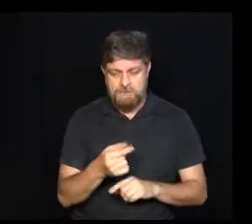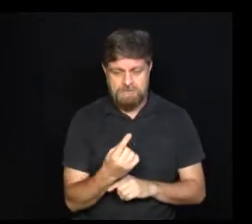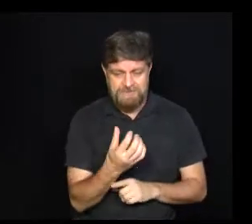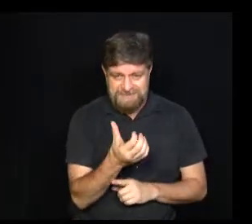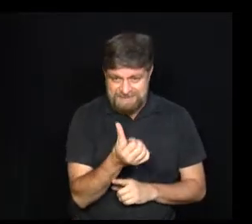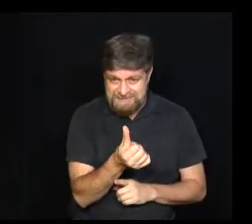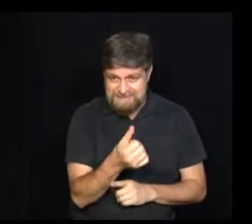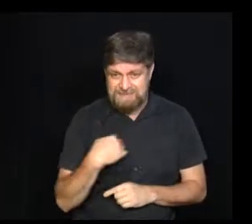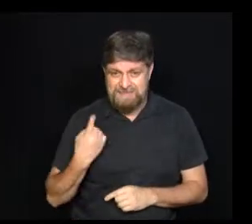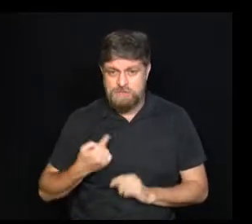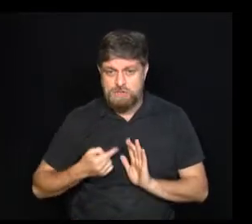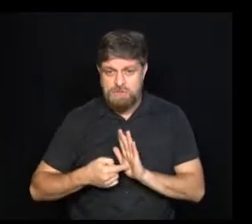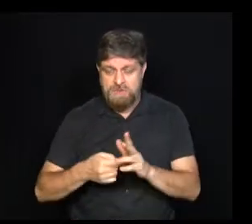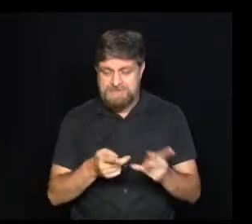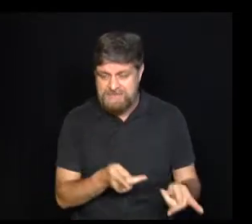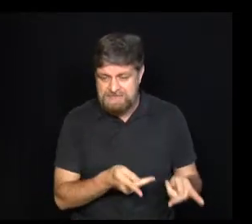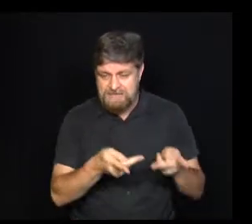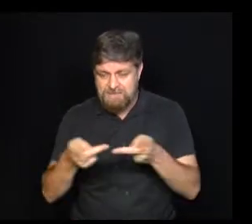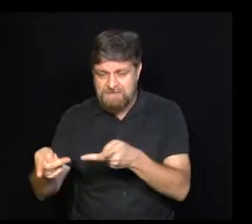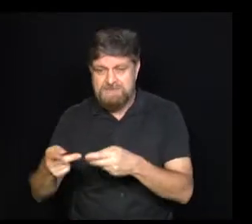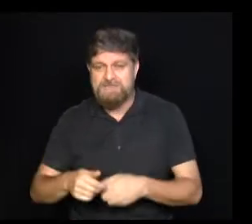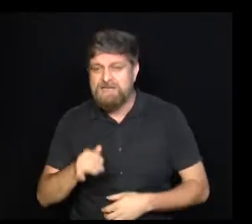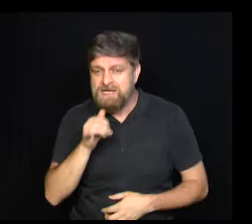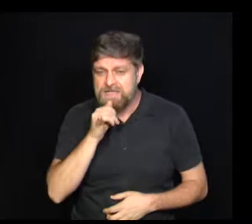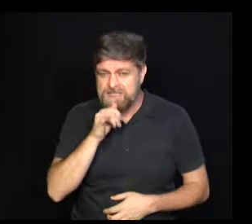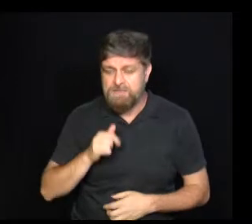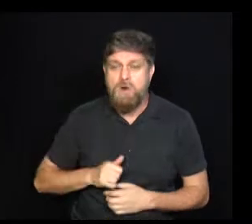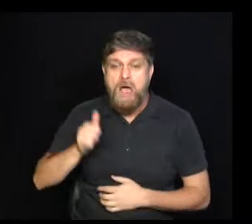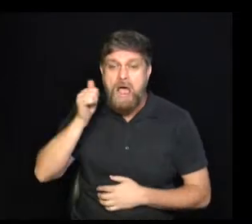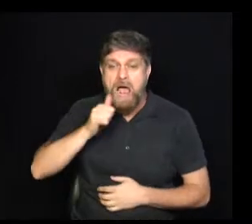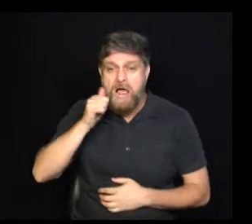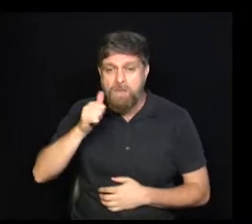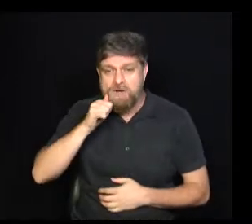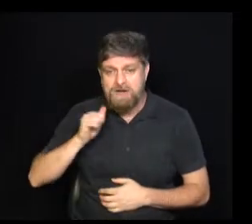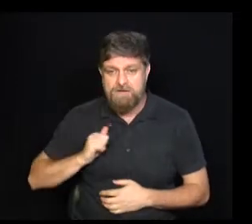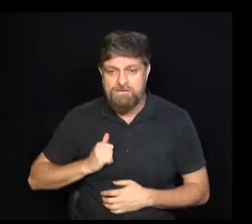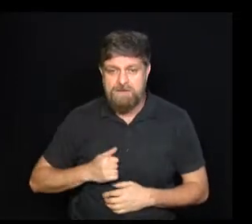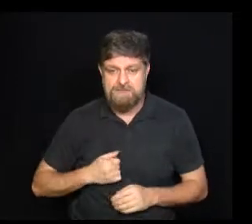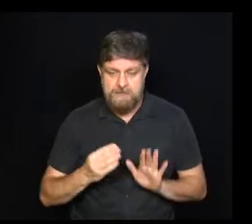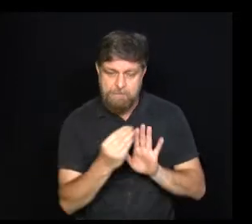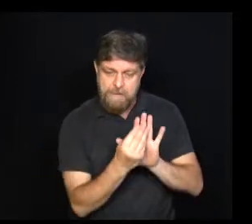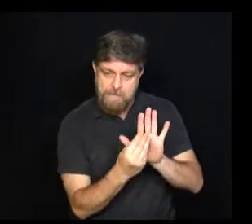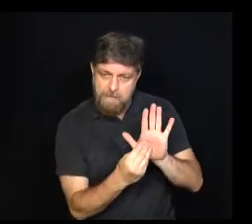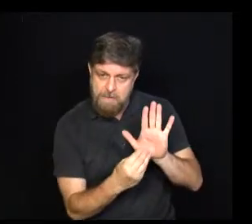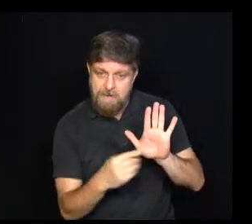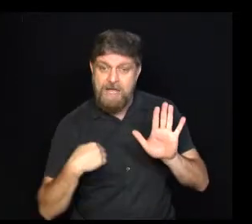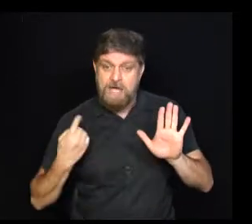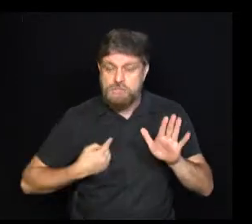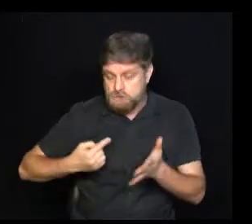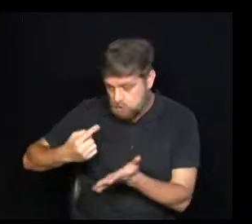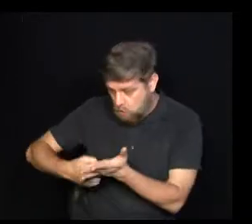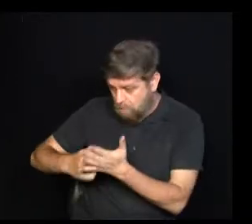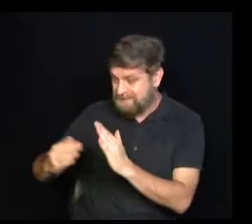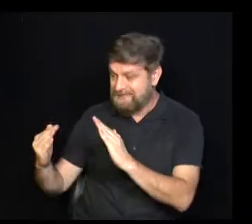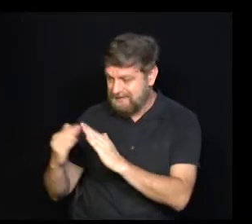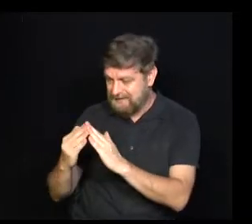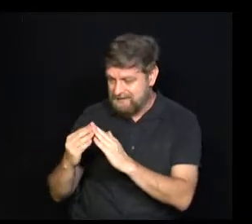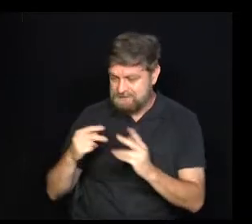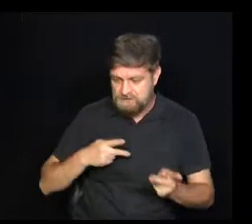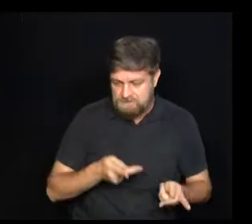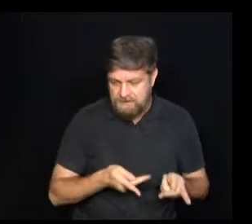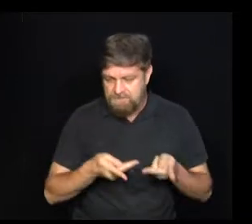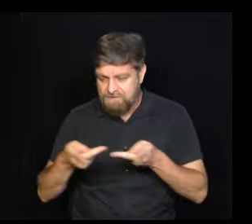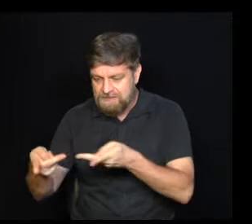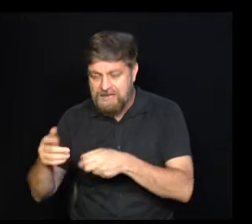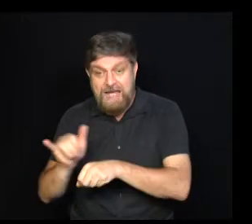visitas realizadas. Então, a mulher faz a inclusão no programa Gama e nós fazemos uma agenda de visitas à casa dessa mulher, porque é a maneira